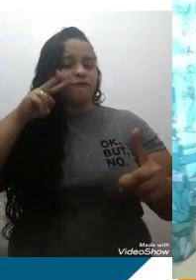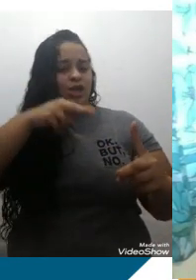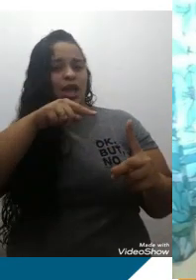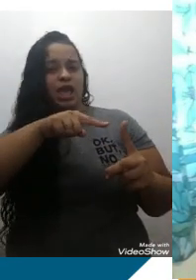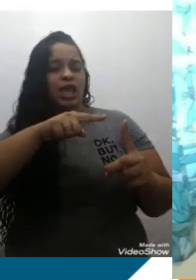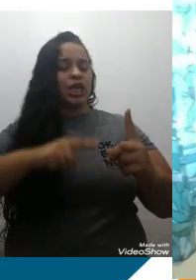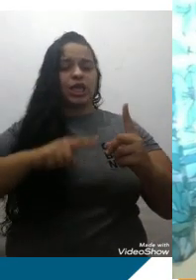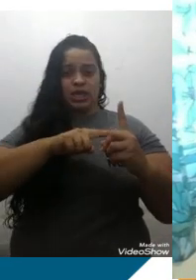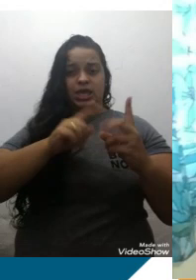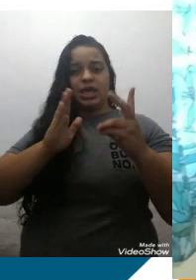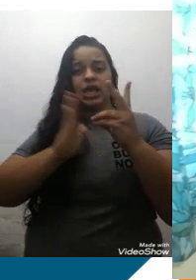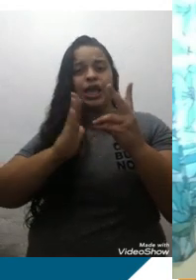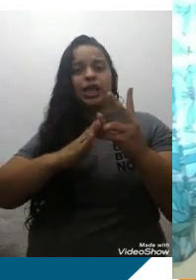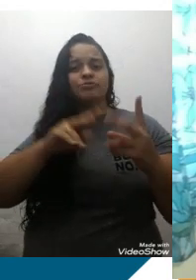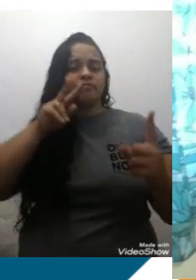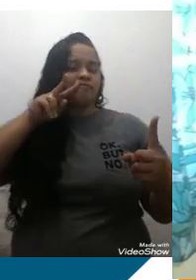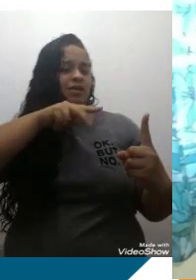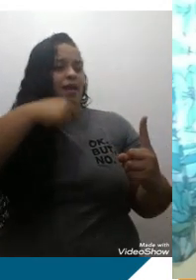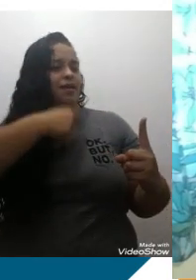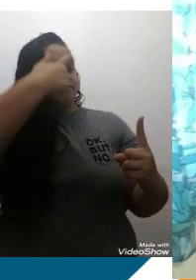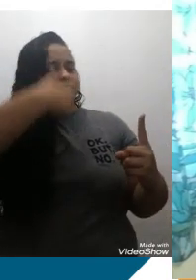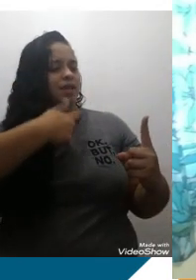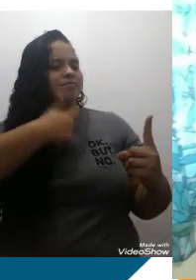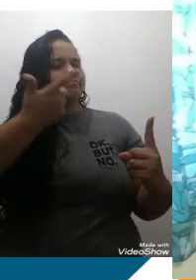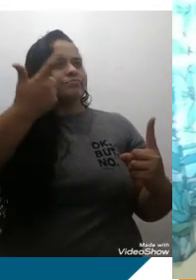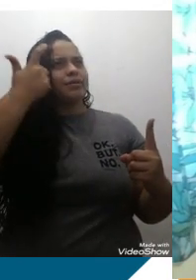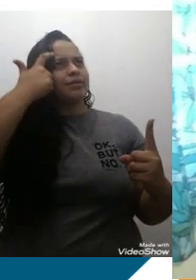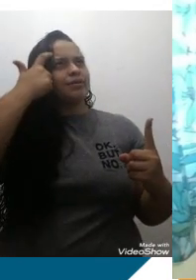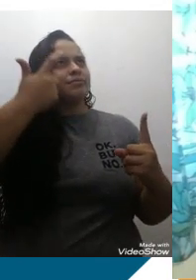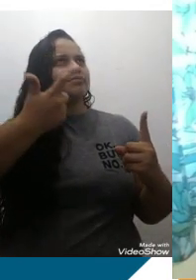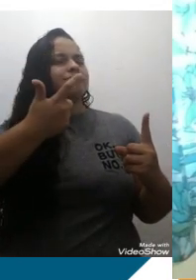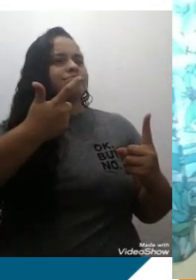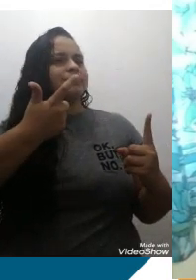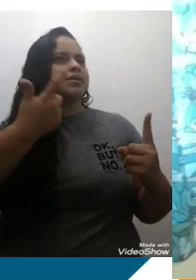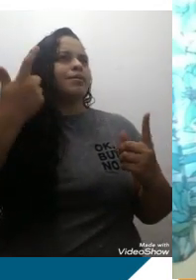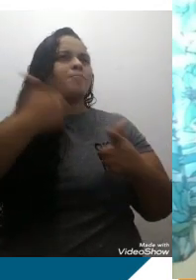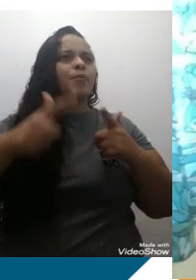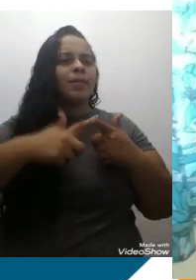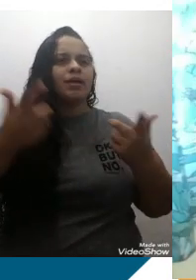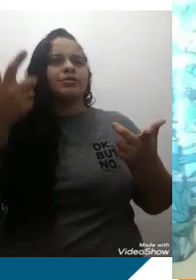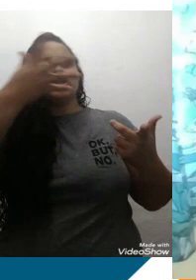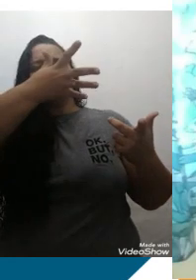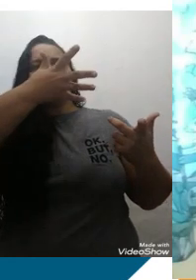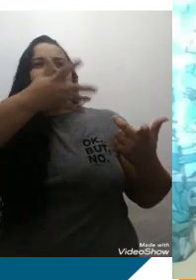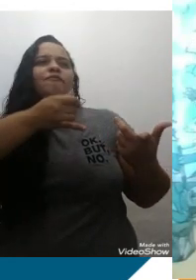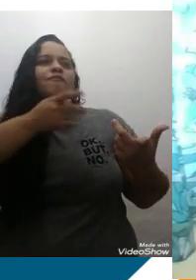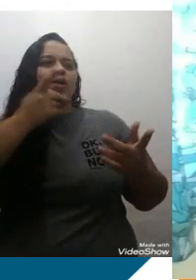muito arraigadas, muito antigas, sobre o que são os povos indígenas ou o que eram os povos